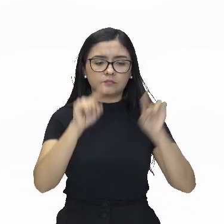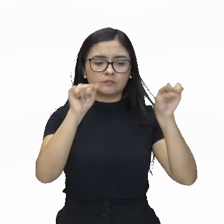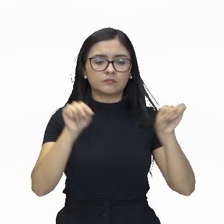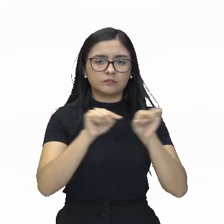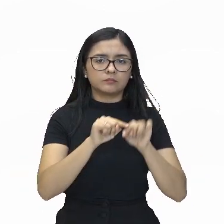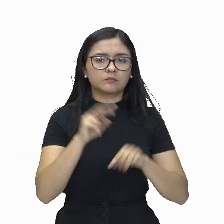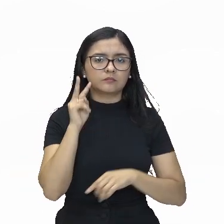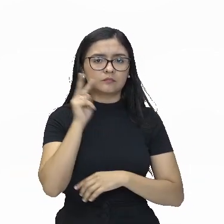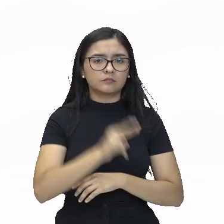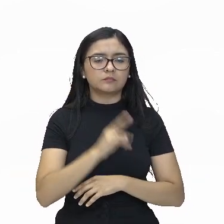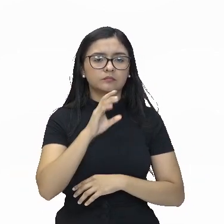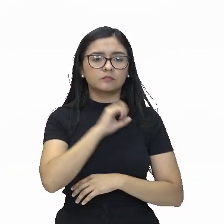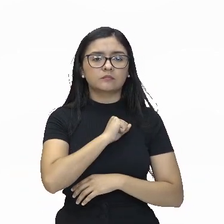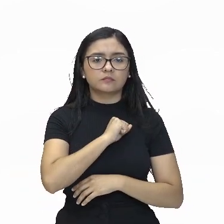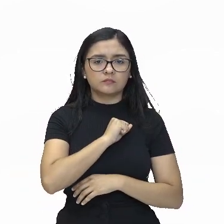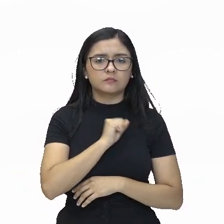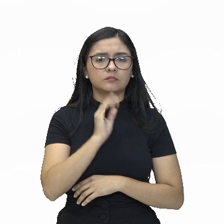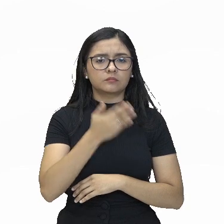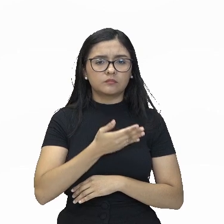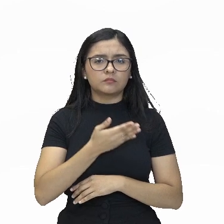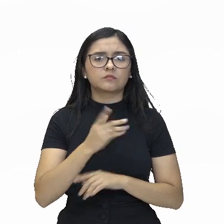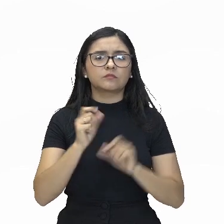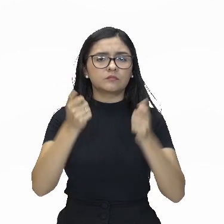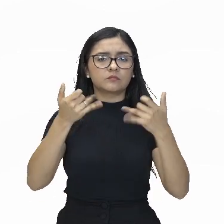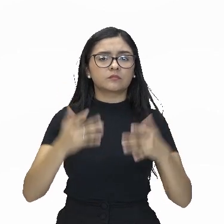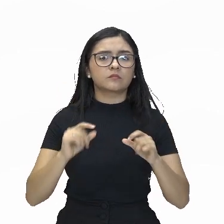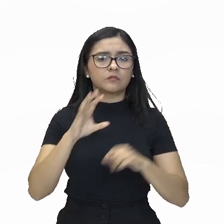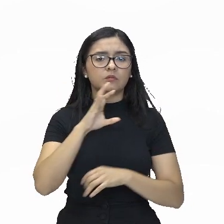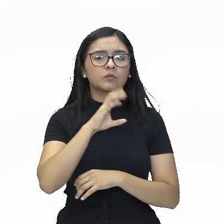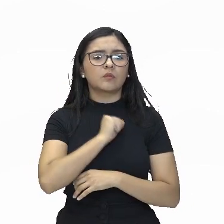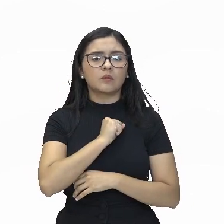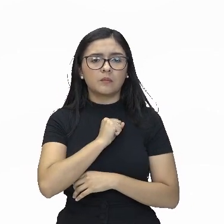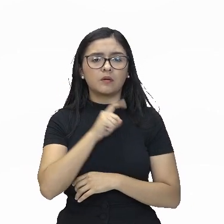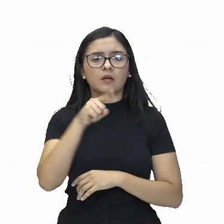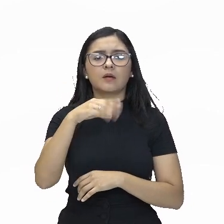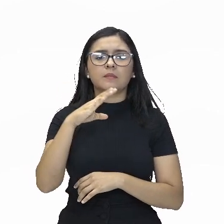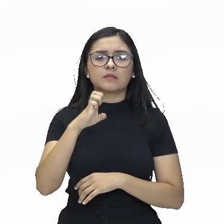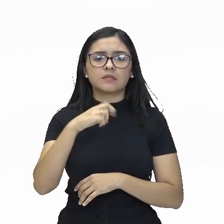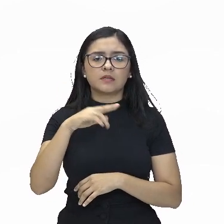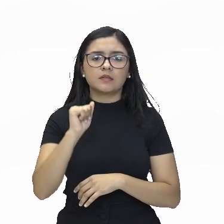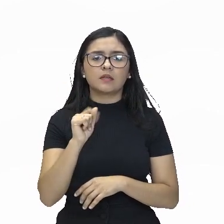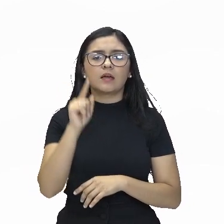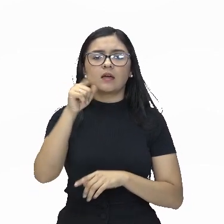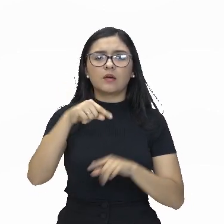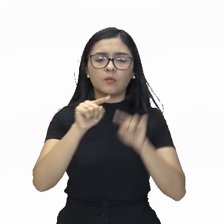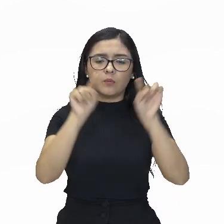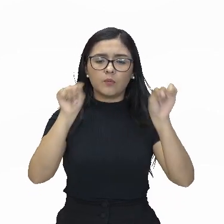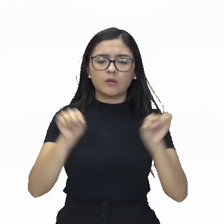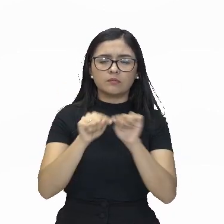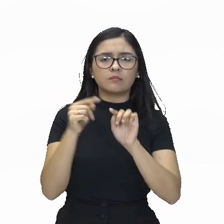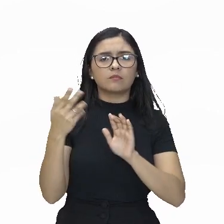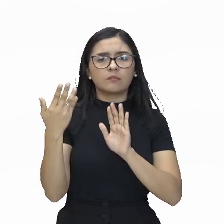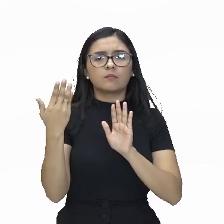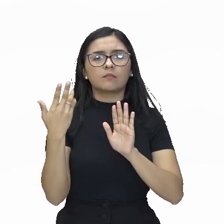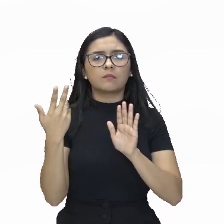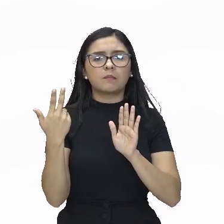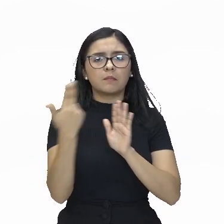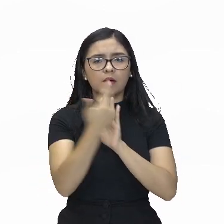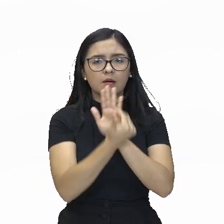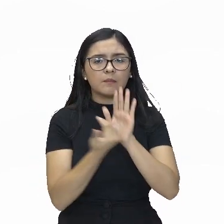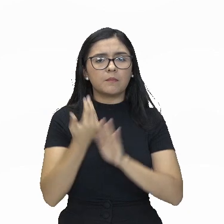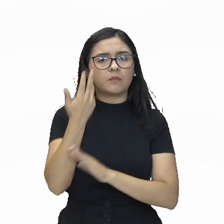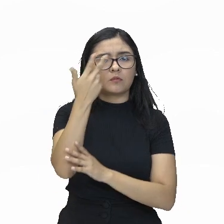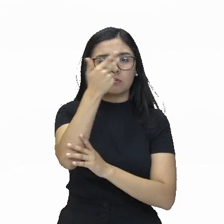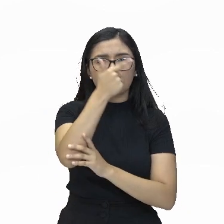já disse que o que se ama é uma cena. Cena é um quadro belo e comovente